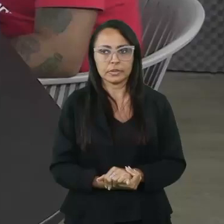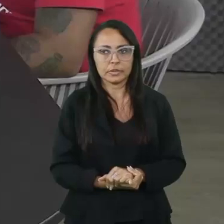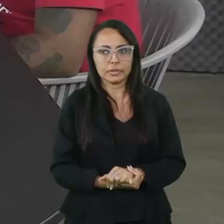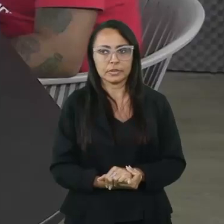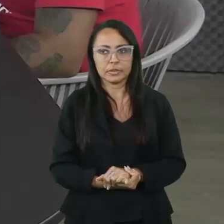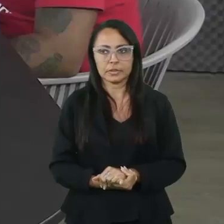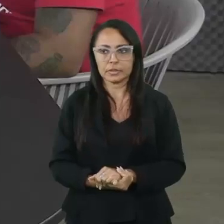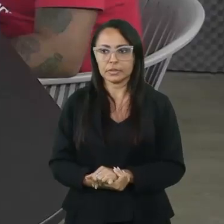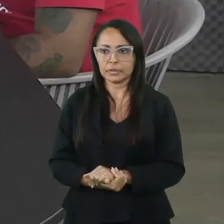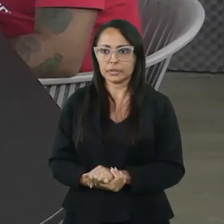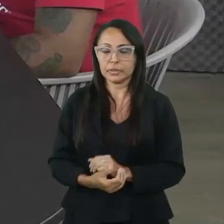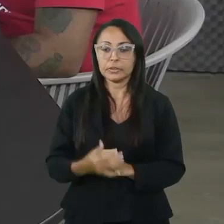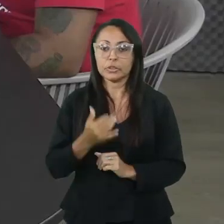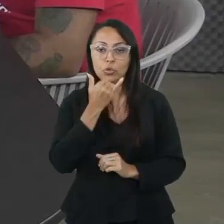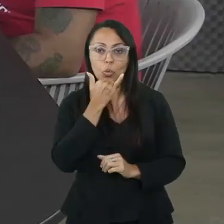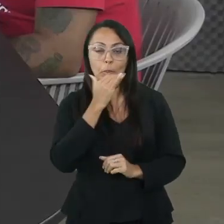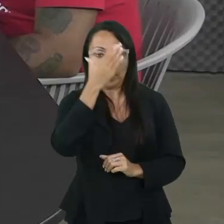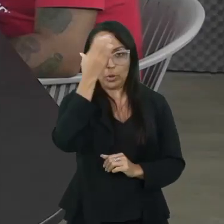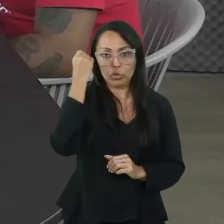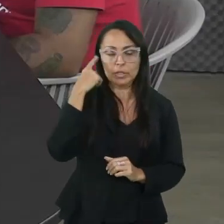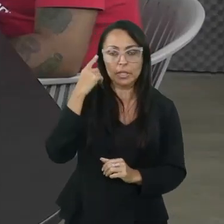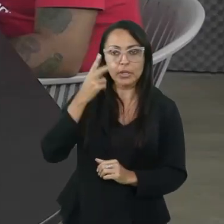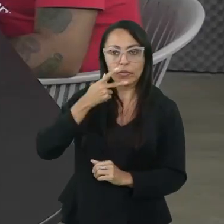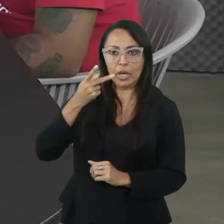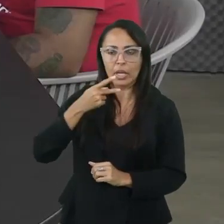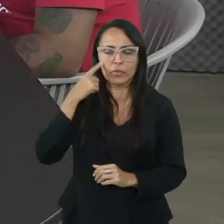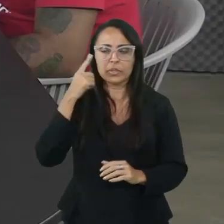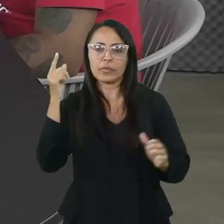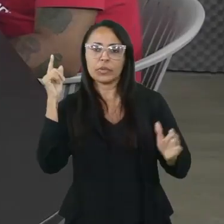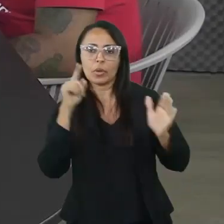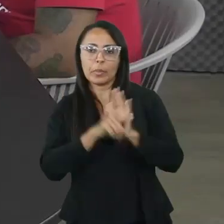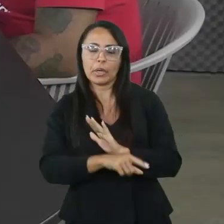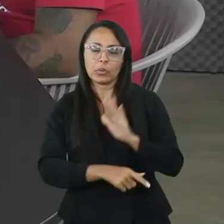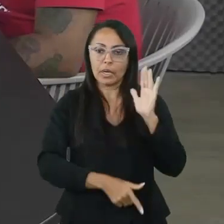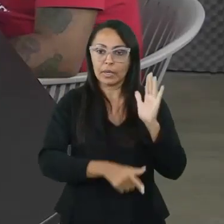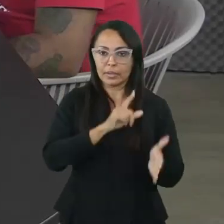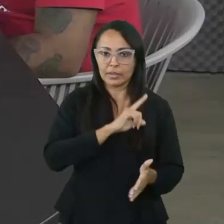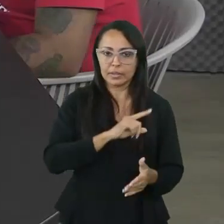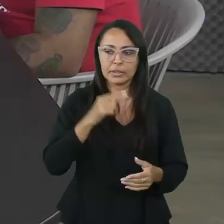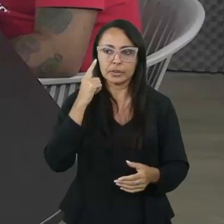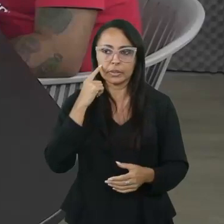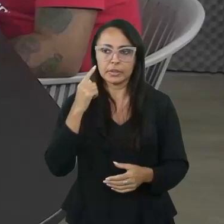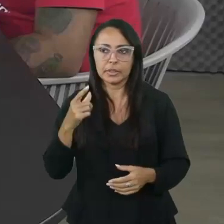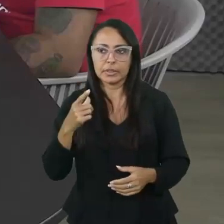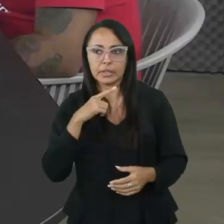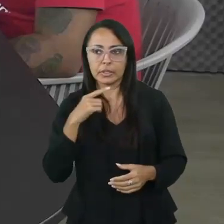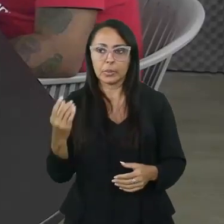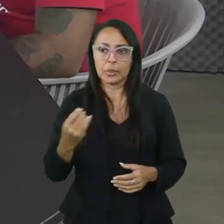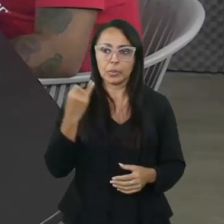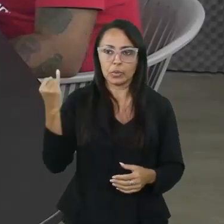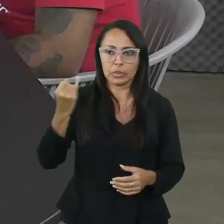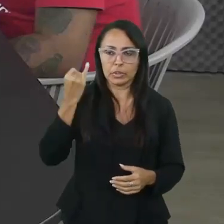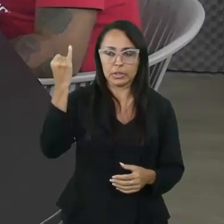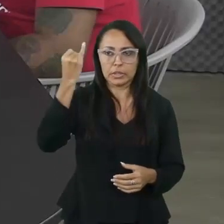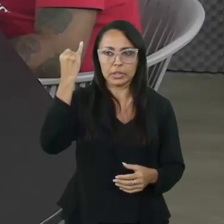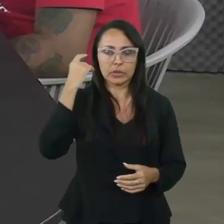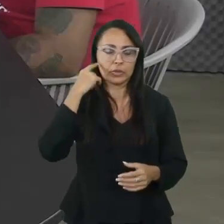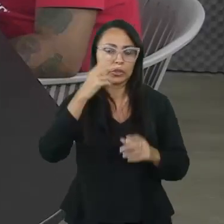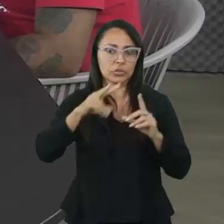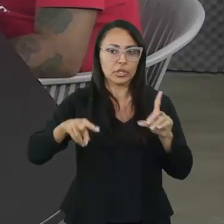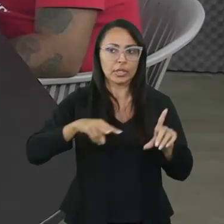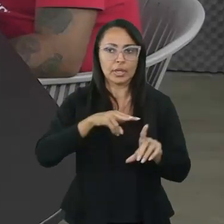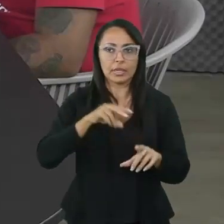Desculpa, eu me esqueci de dizer que você fez uma pergunta anteriormente, né? Mas tem um traço interessante, eu gostaria de destacar, que é o